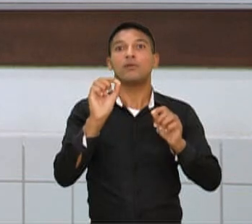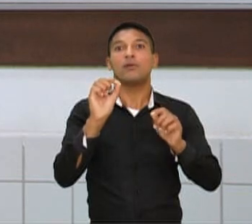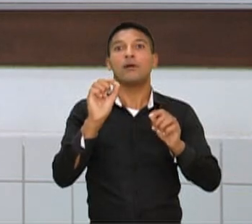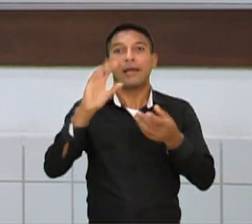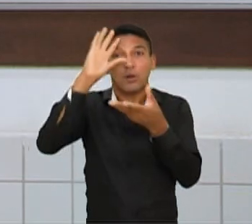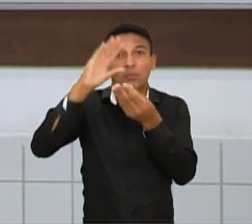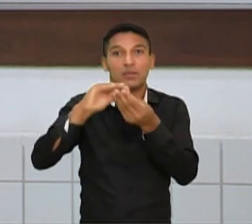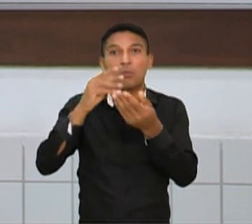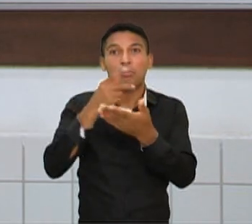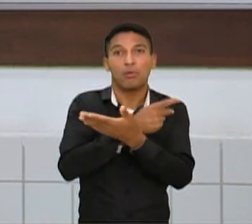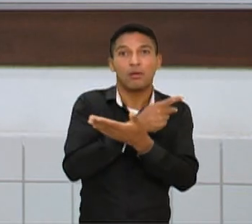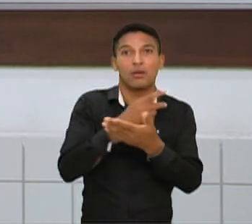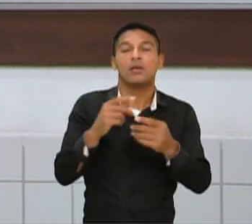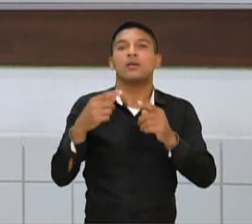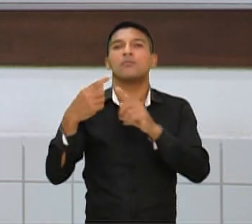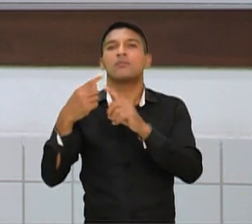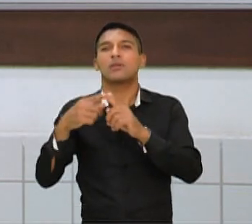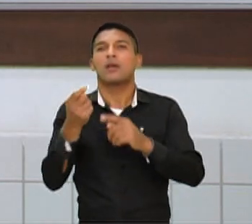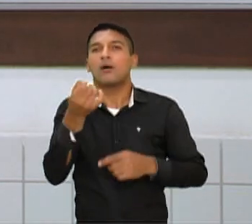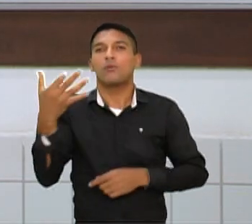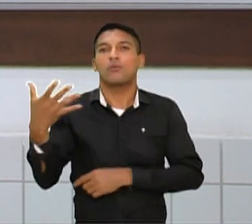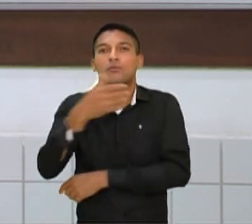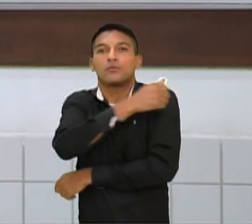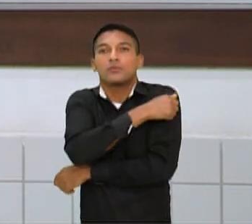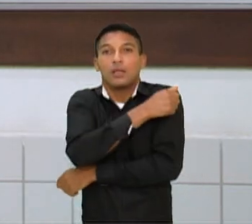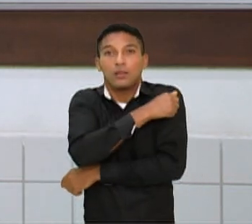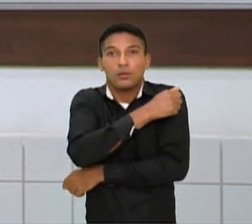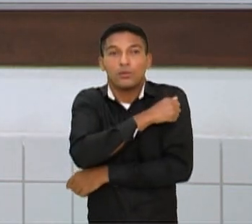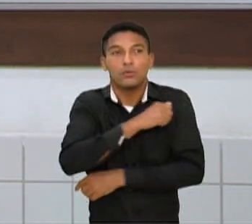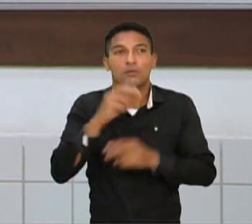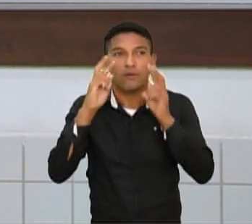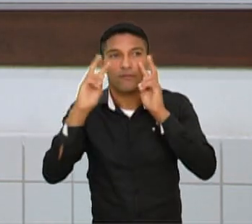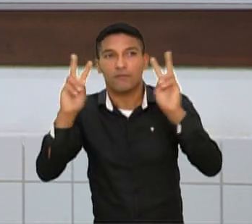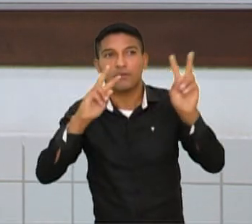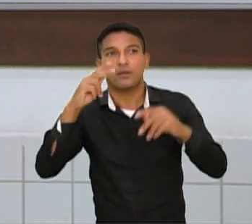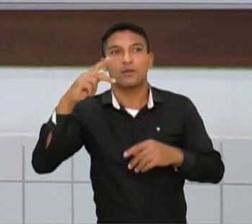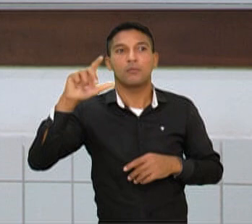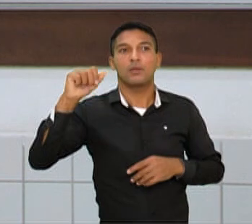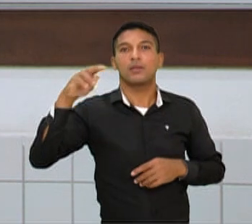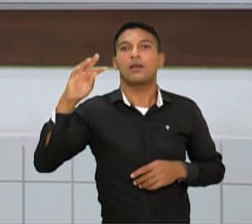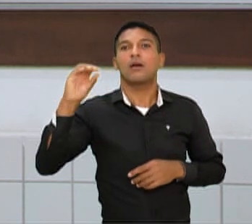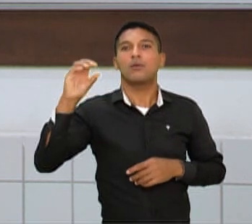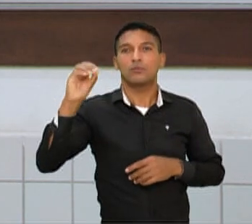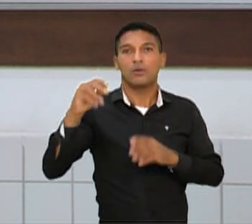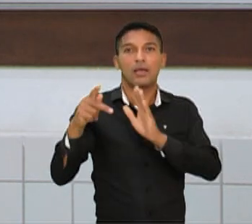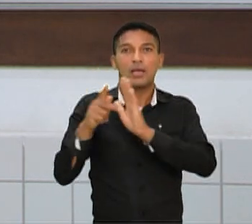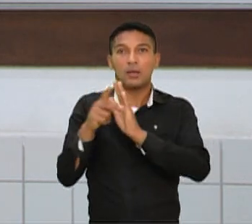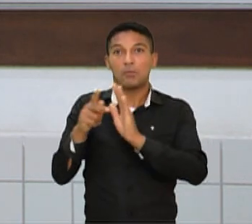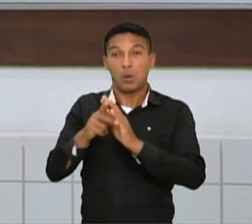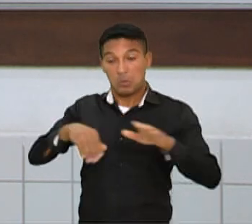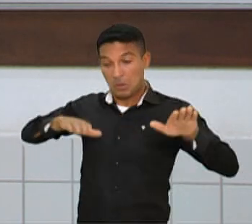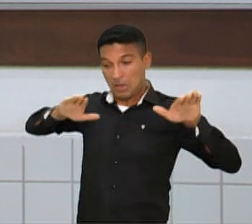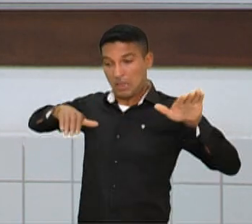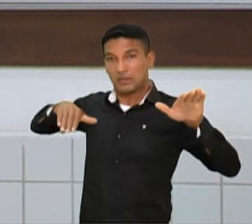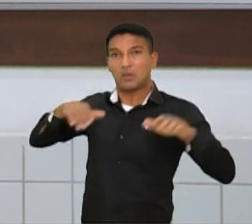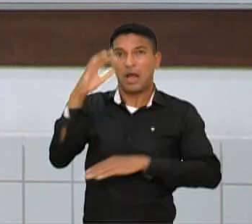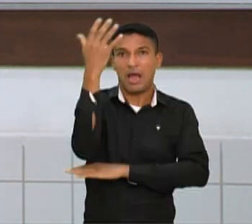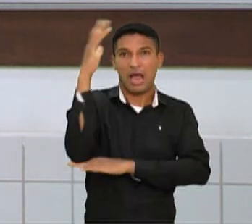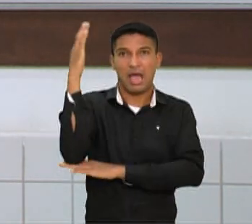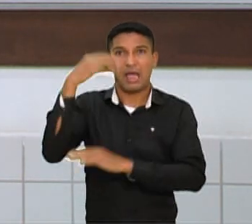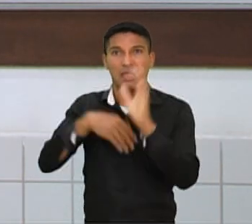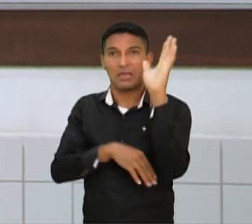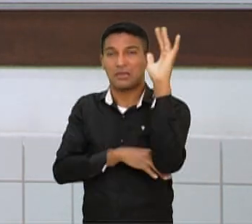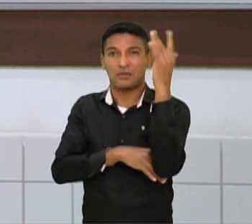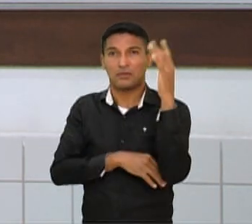muito aluno refere a visualização dos planaltos à nossa região litorânea. E você,